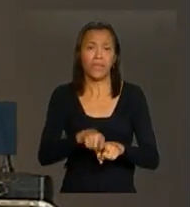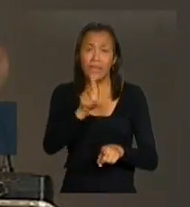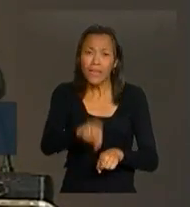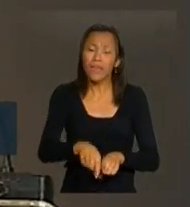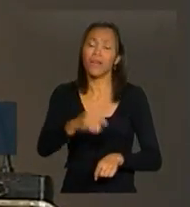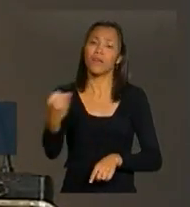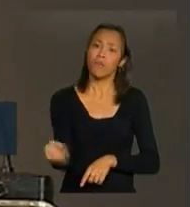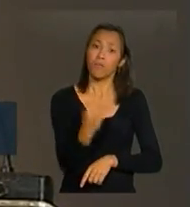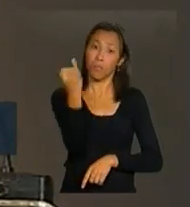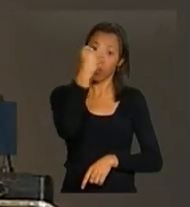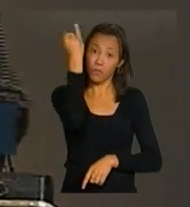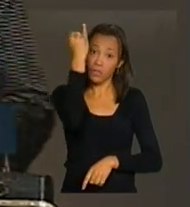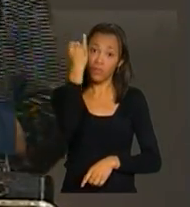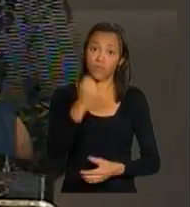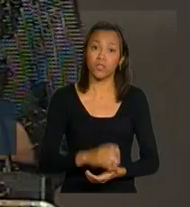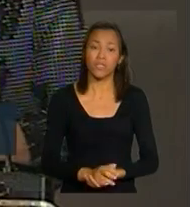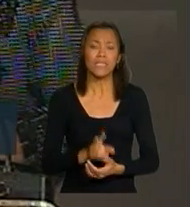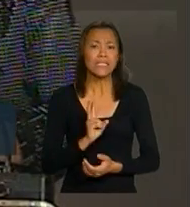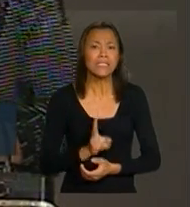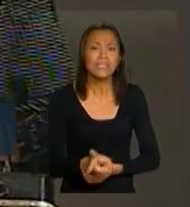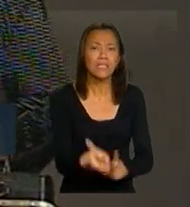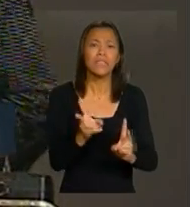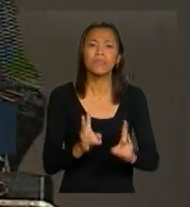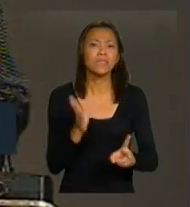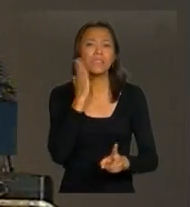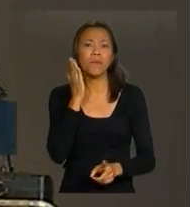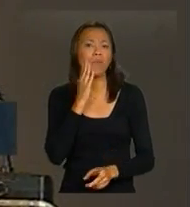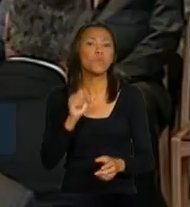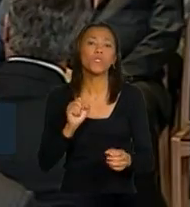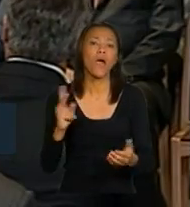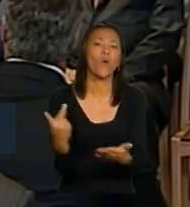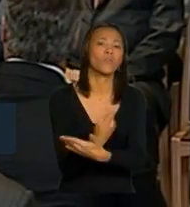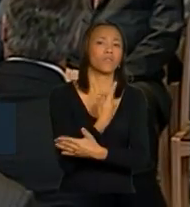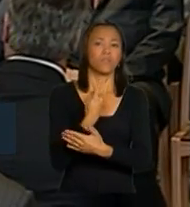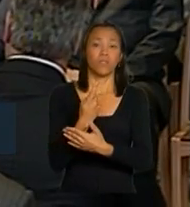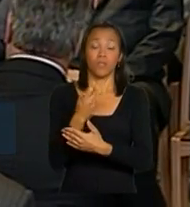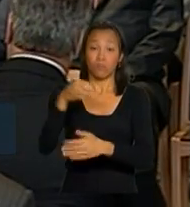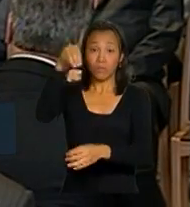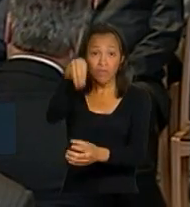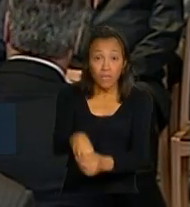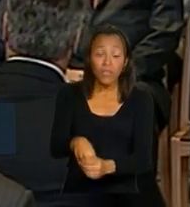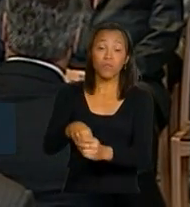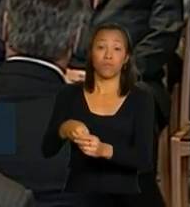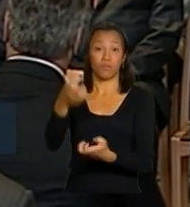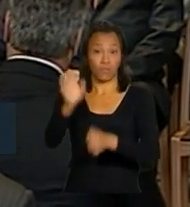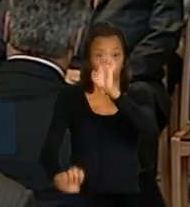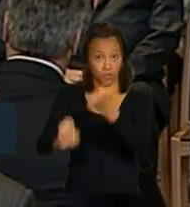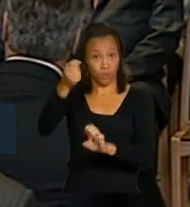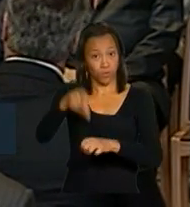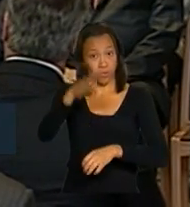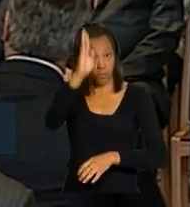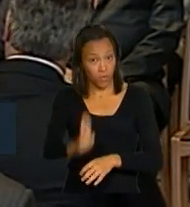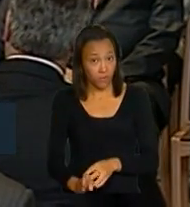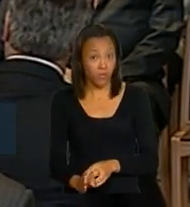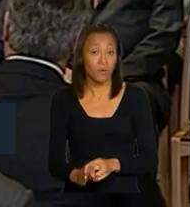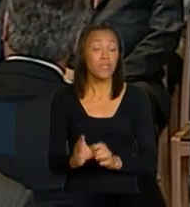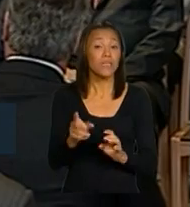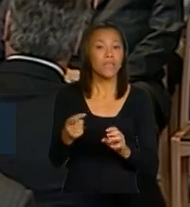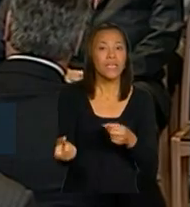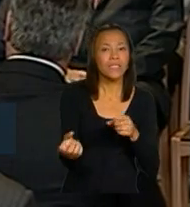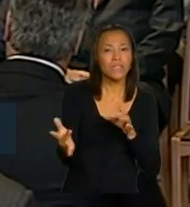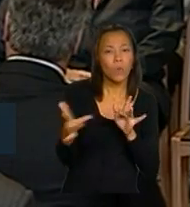essencial, sintonizados com as necessidades da indústria brasileira. Essa sintonia que